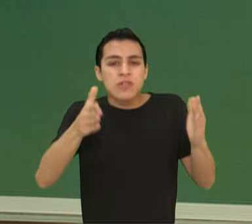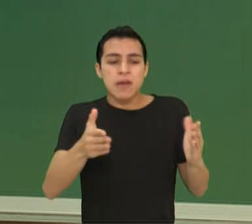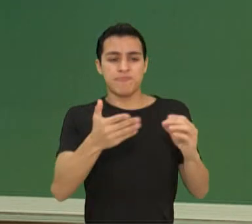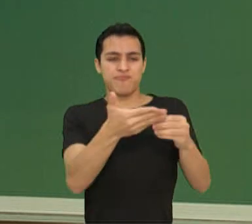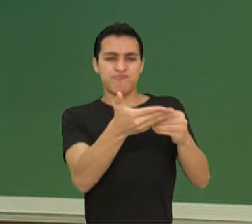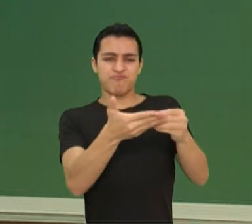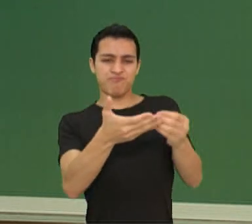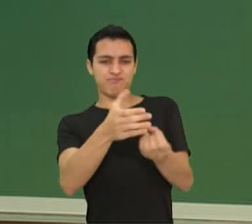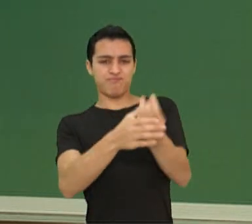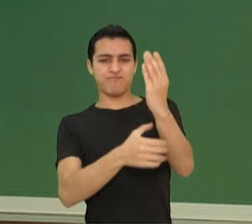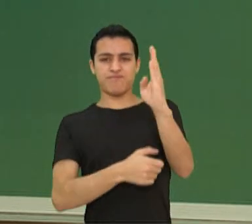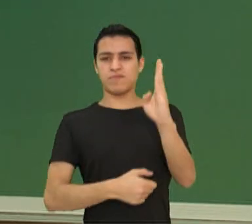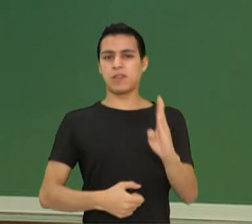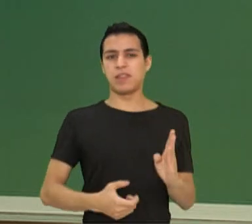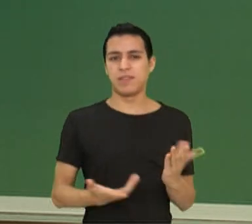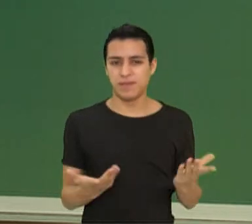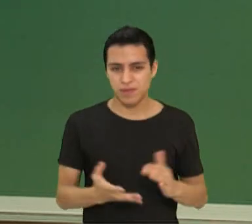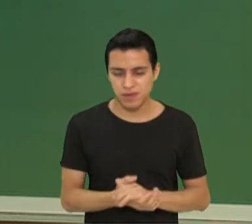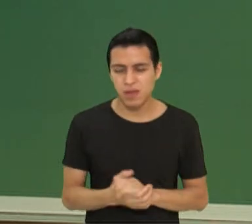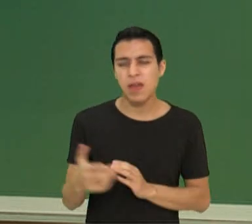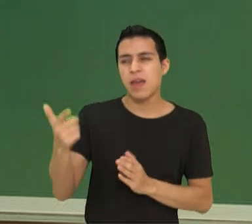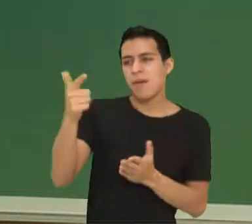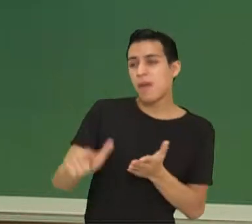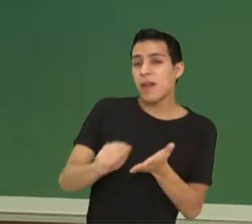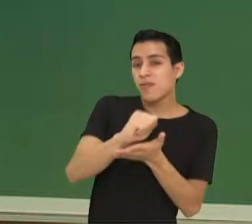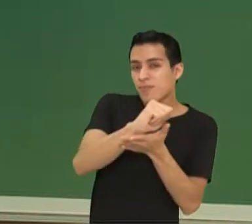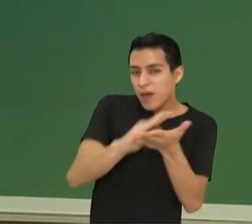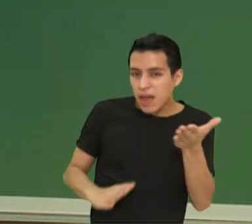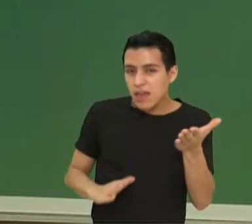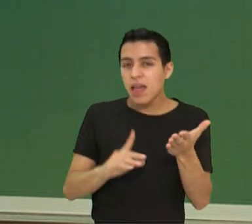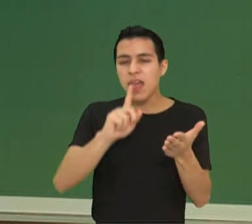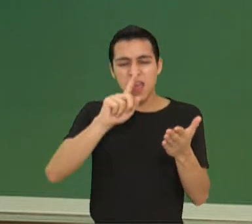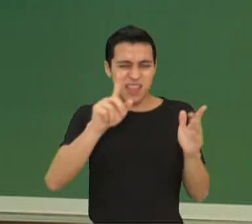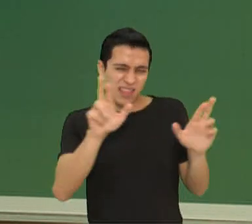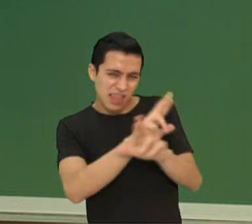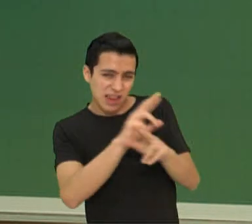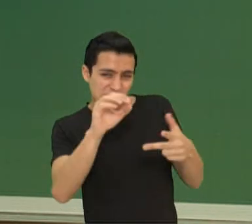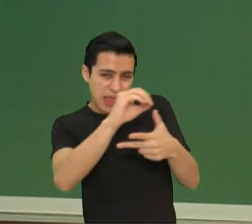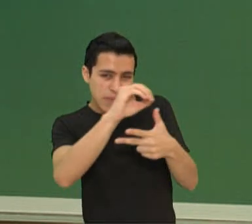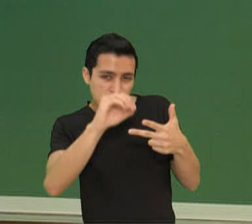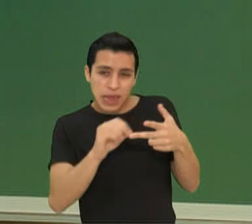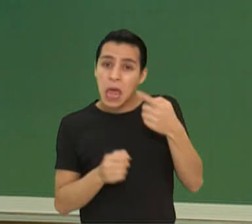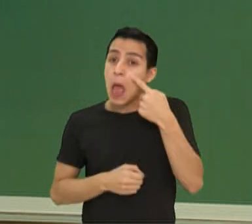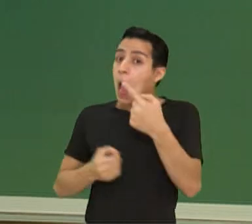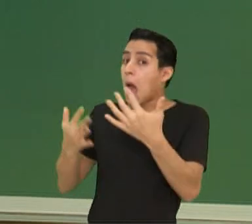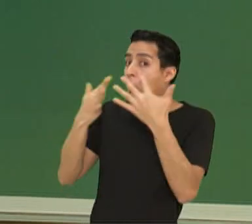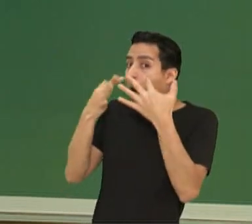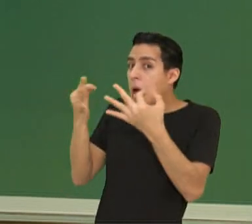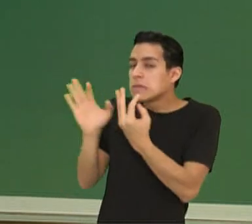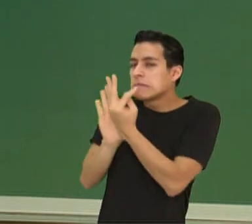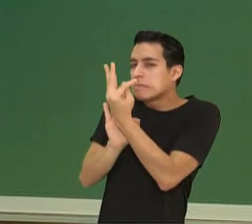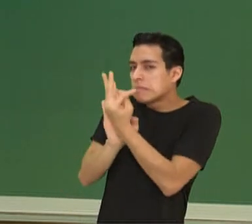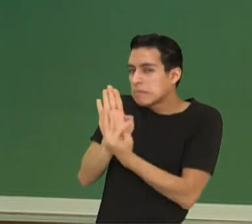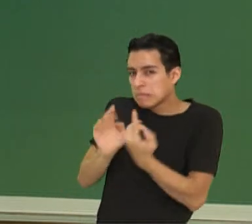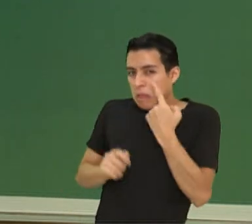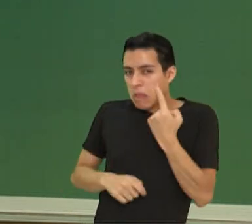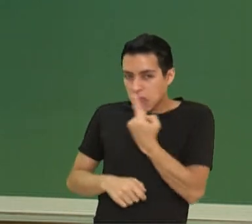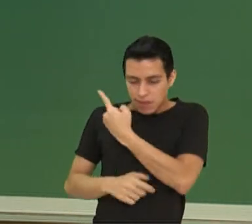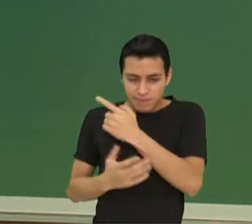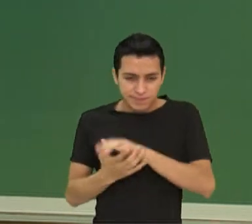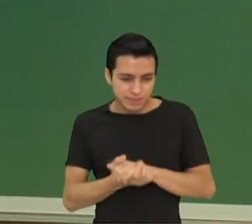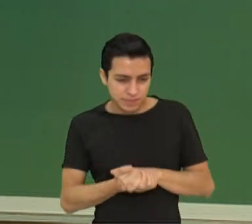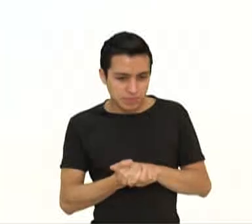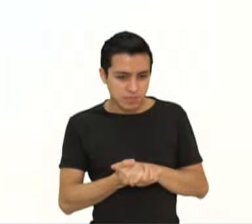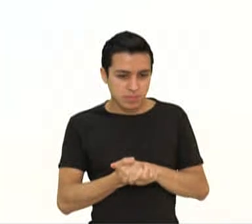Brasil. E vamos de outra atividade aqui, agora do Enem. Prestem bem atenção nesse texto, vamos lá.